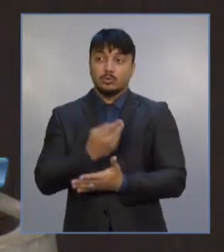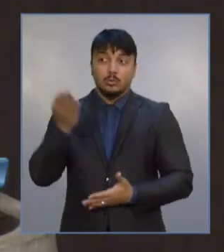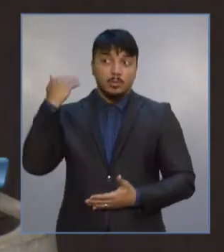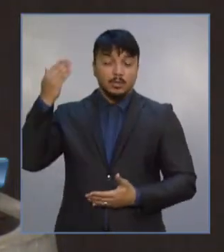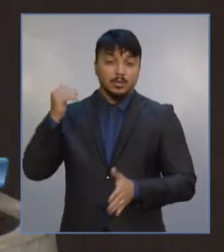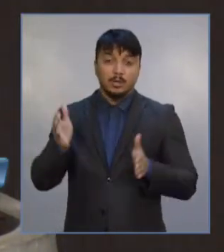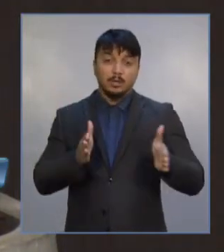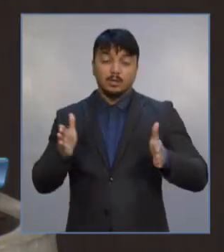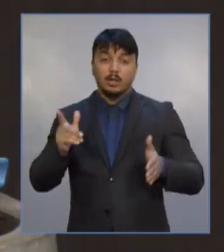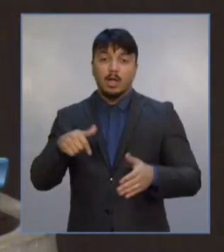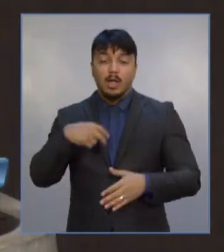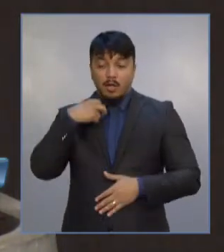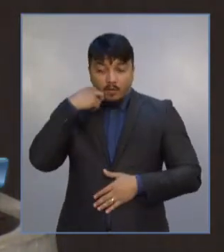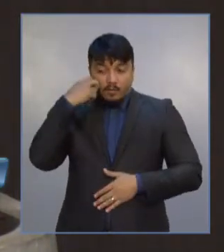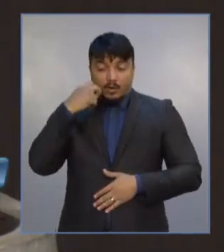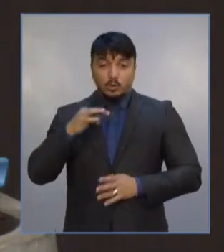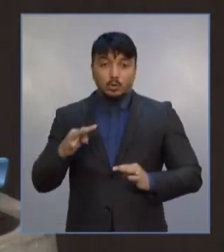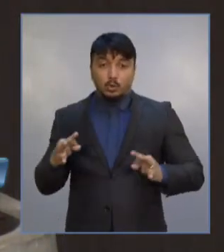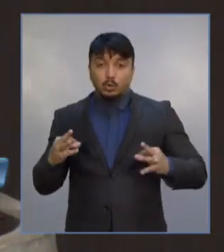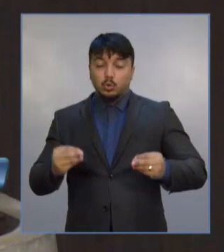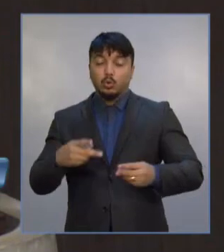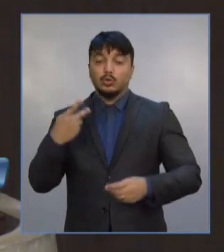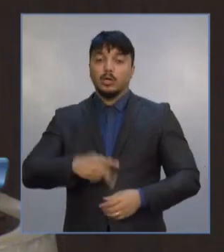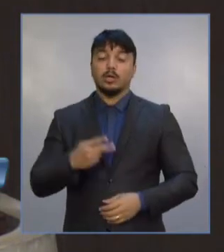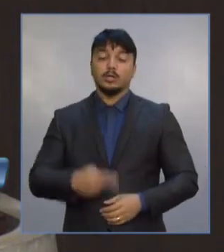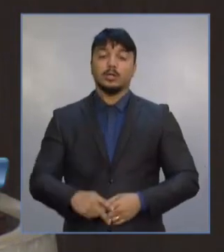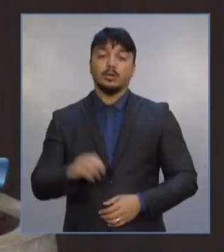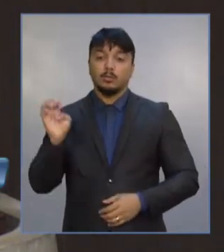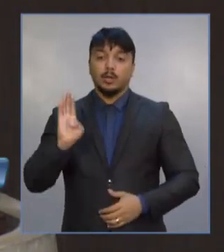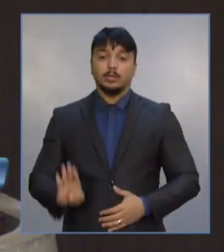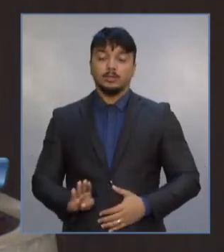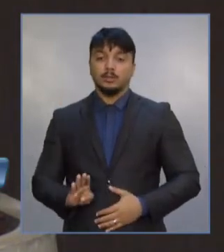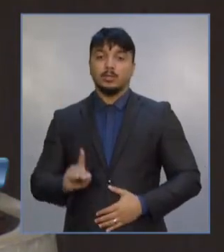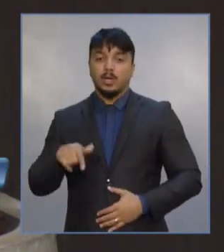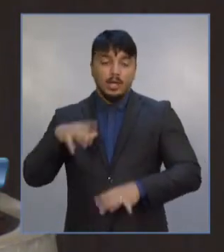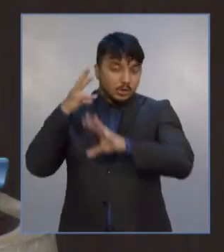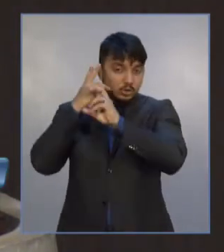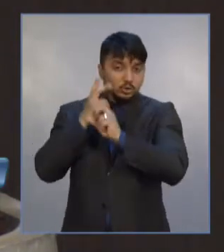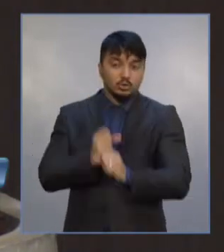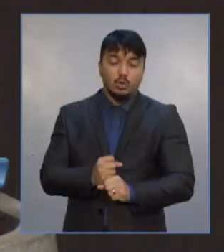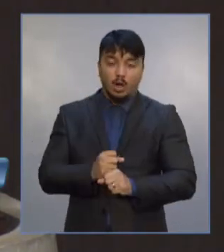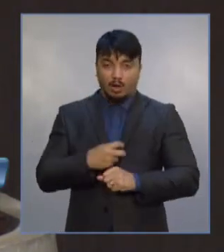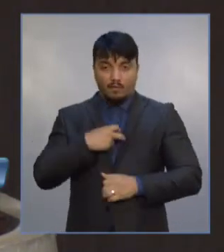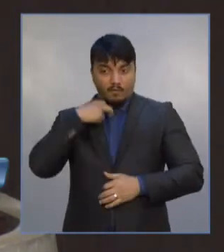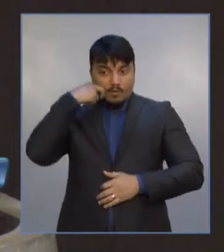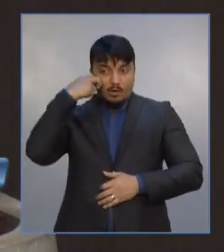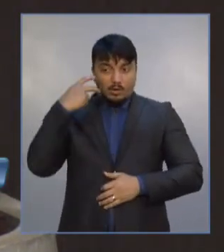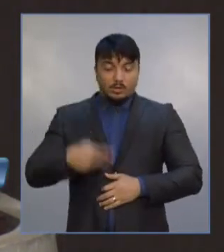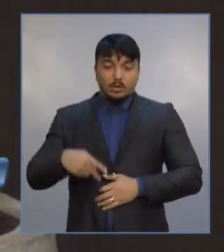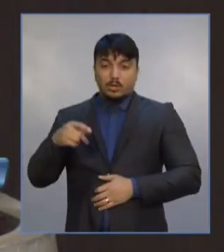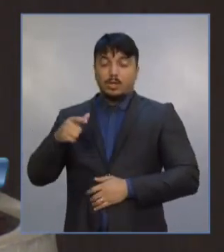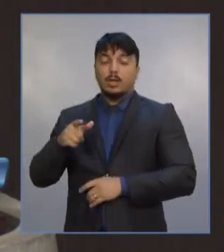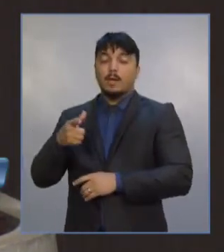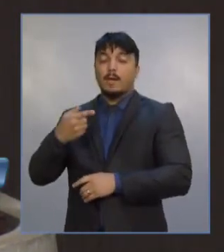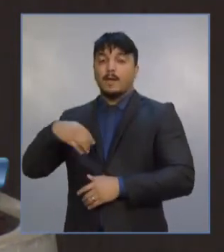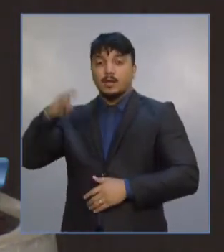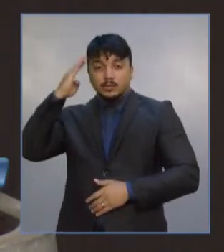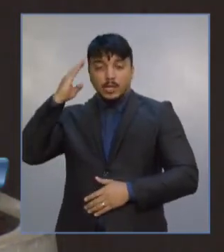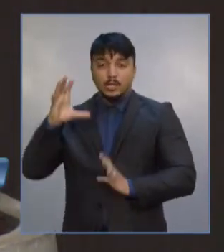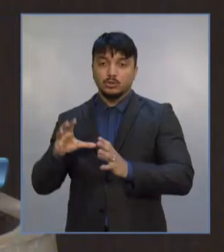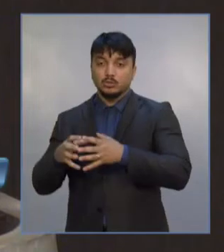naquele momento é vergonhoso para a nossa própria história das Forças Armadas do Brasil, que